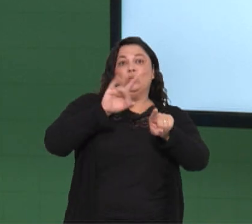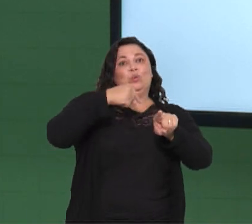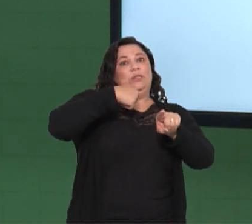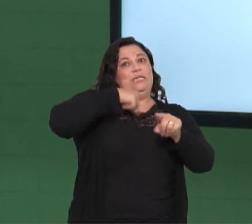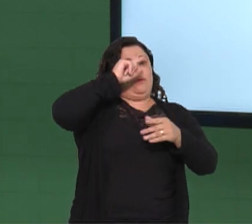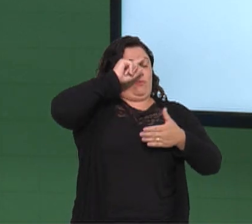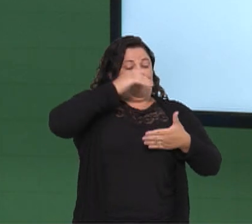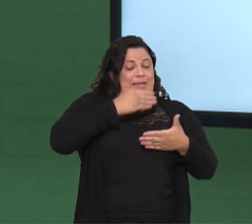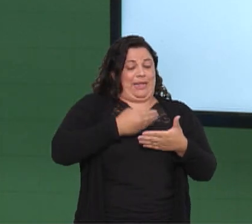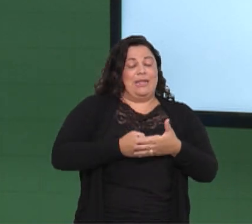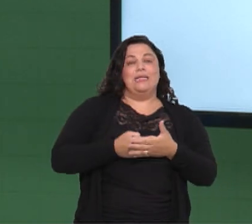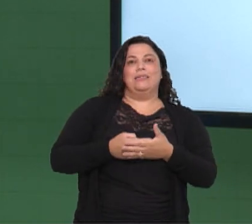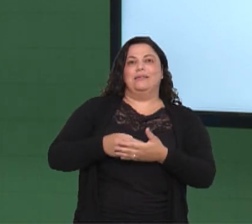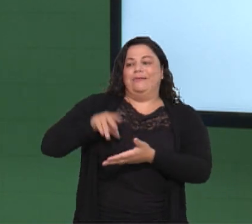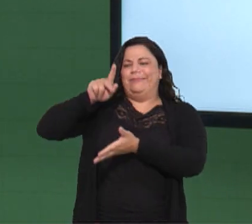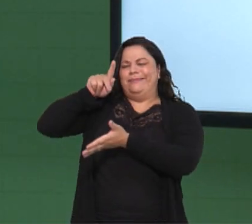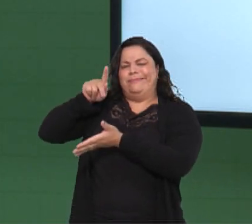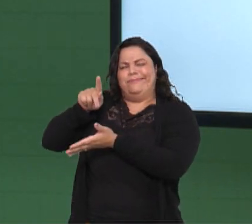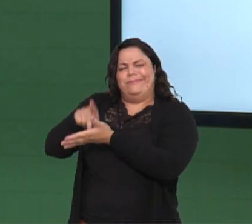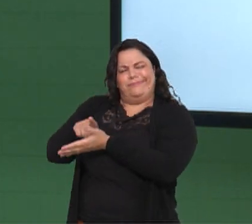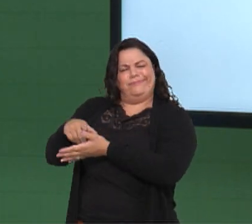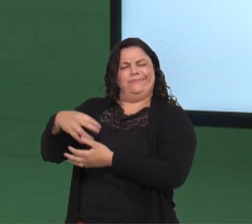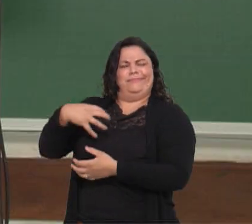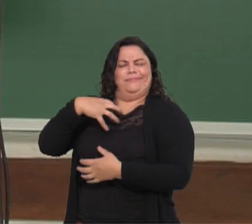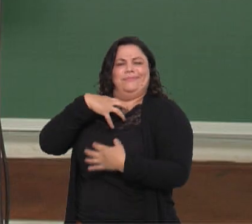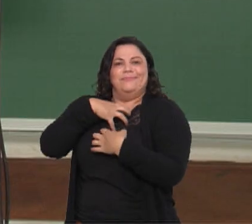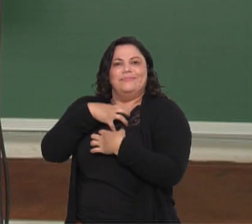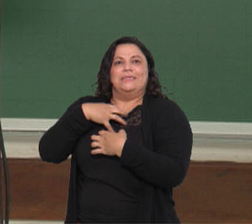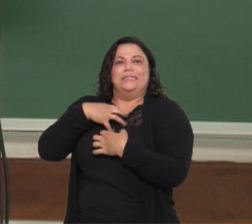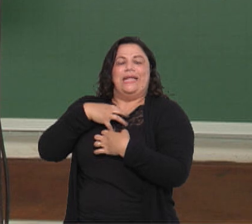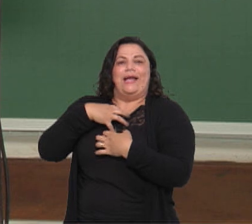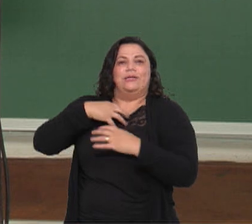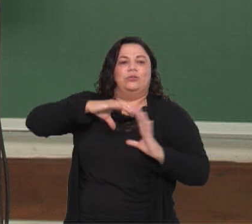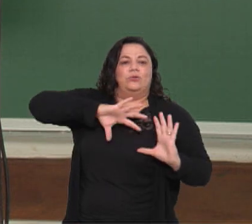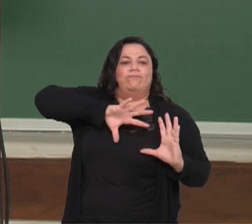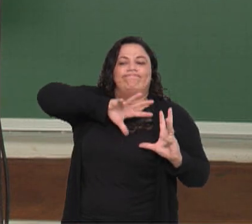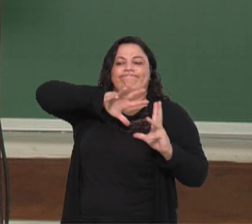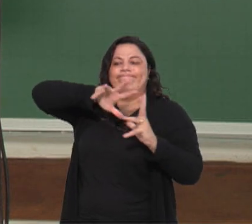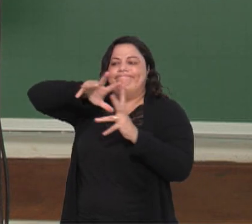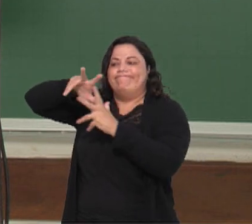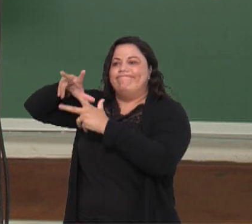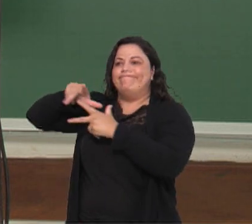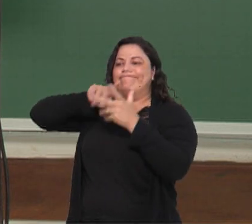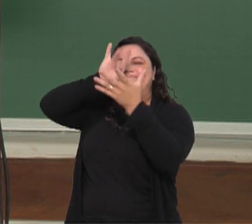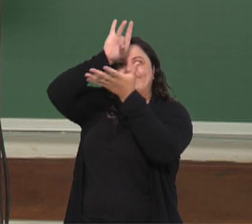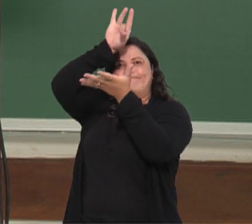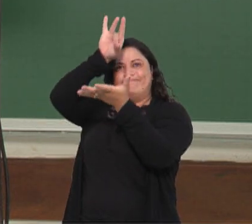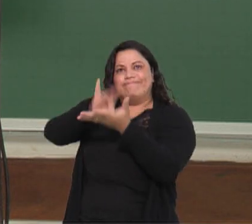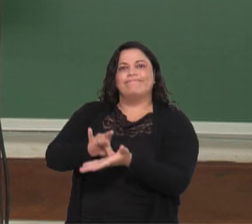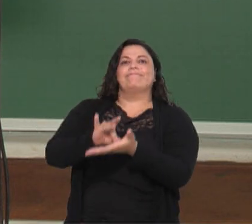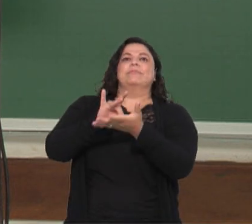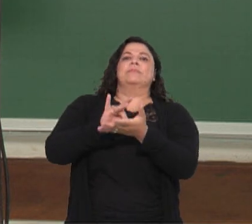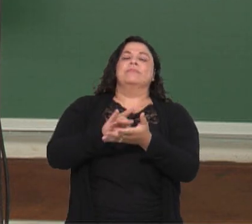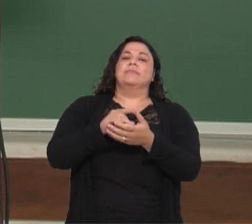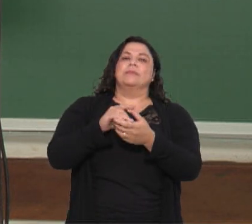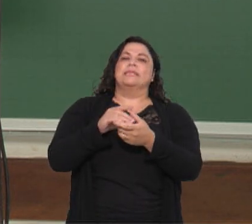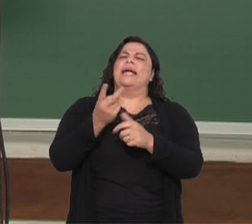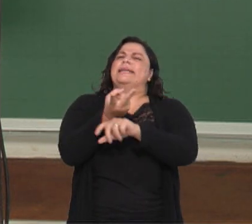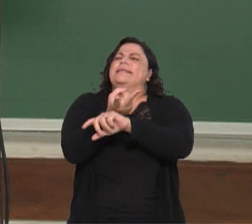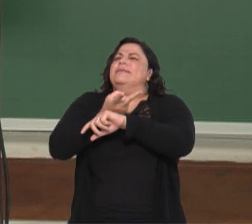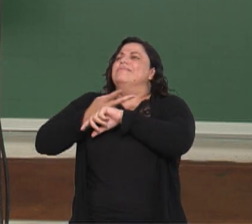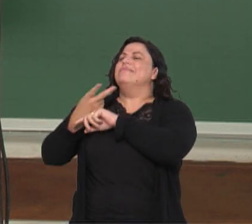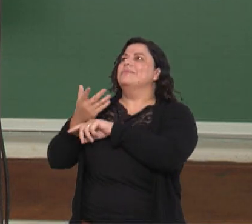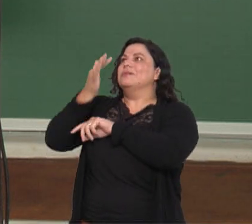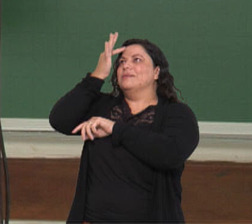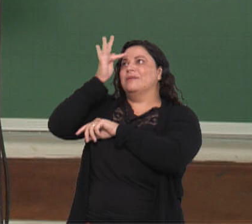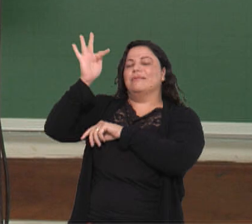verdade em si, ou seja, pela verdade universal. Tá? Essa é a busca da filosofia. E Platão, na